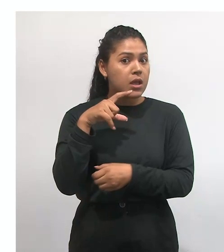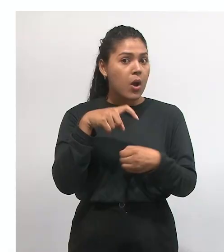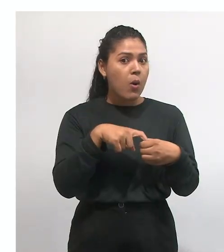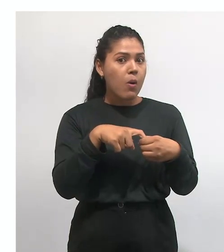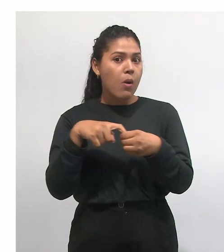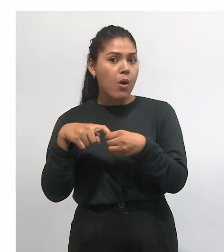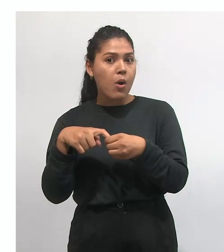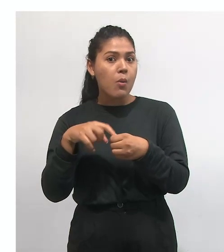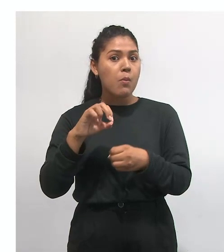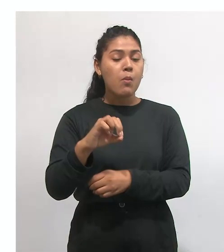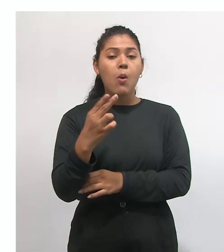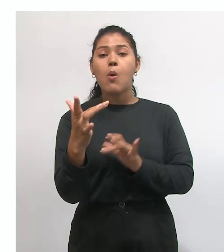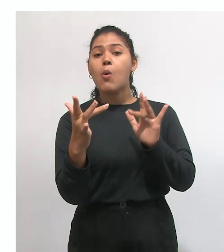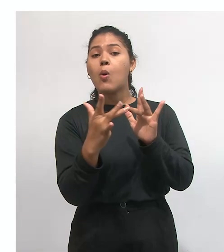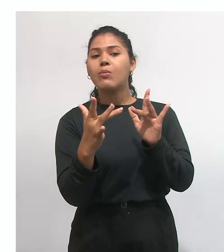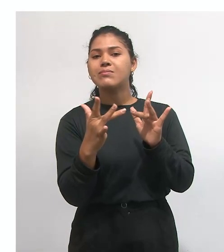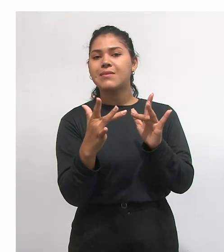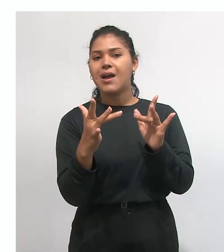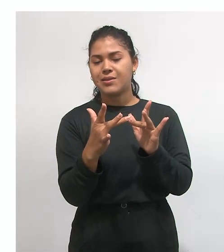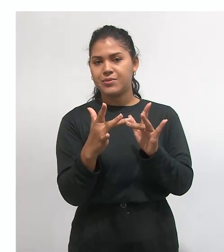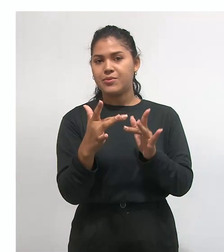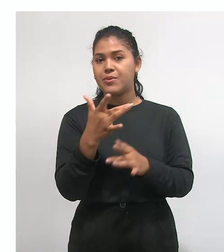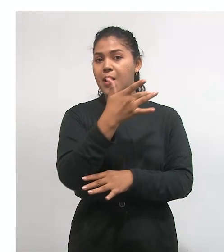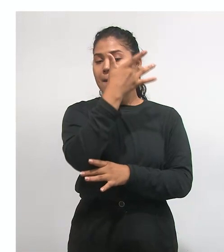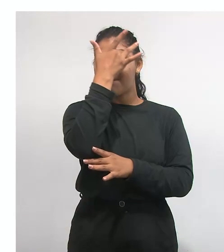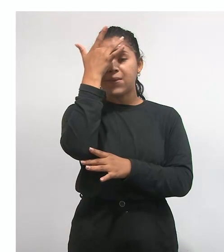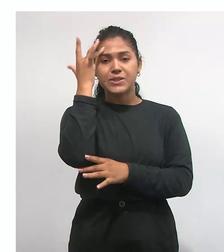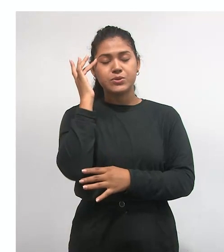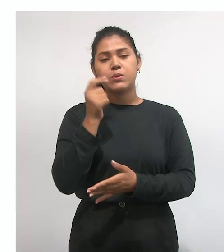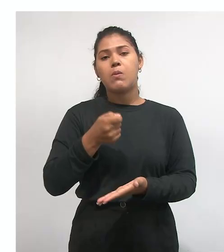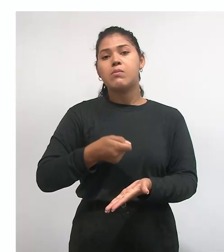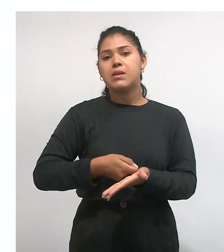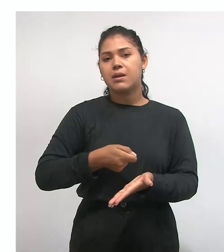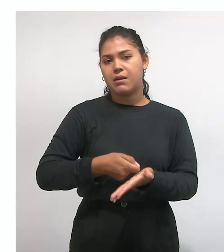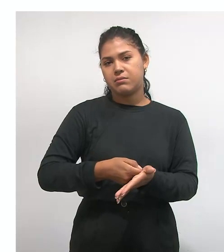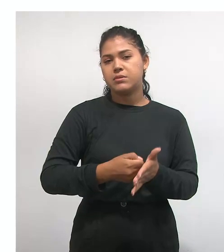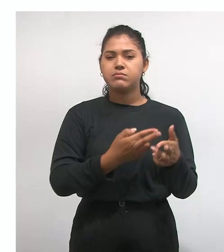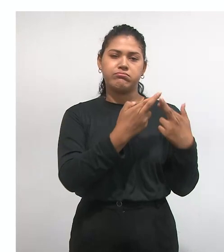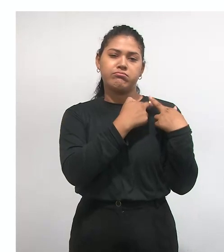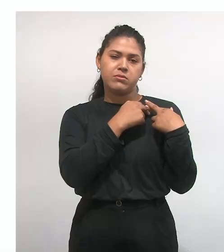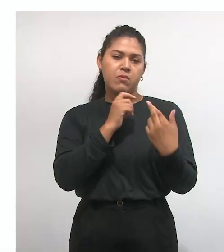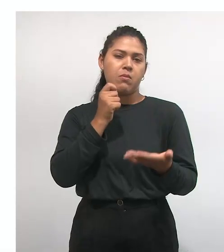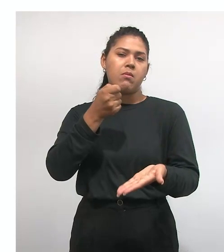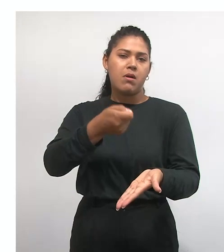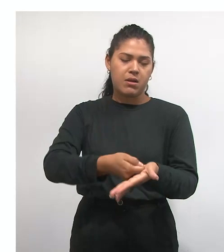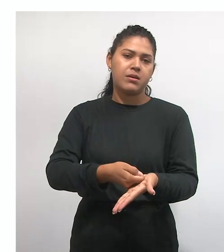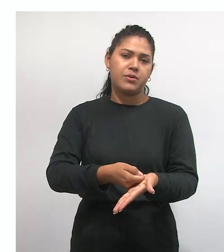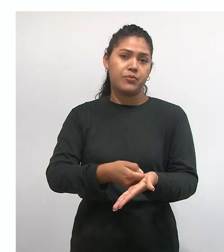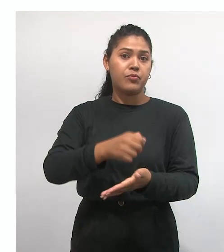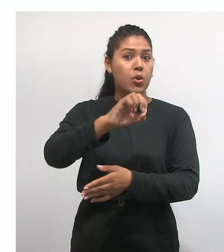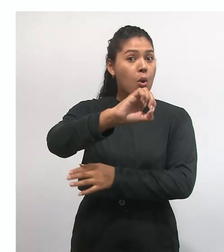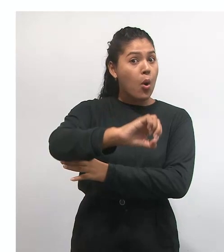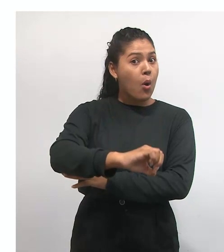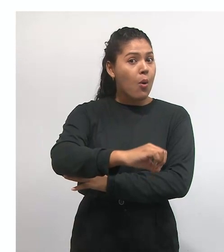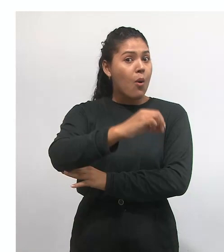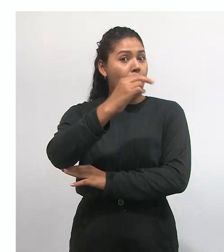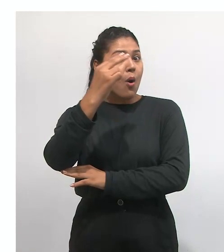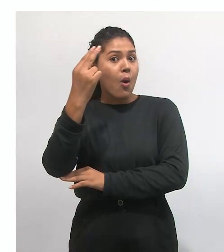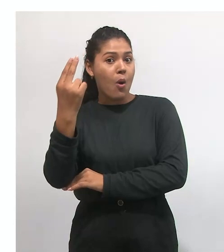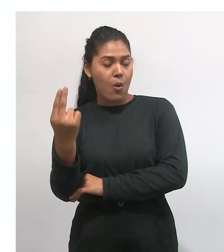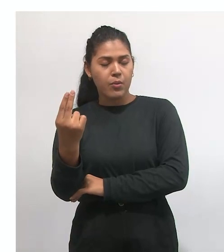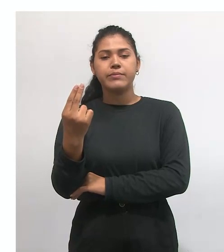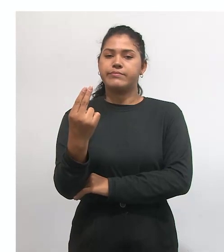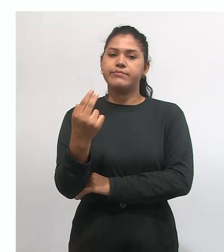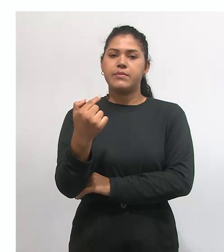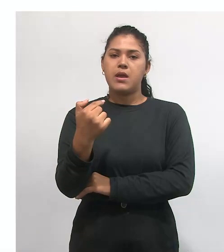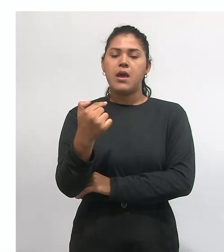da respectiva obrigação, excluindo-se a responsabilidade do contribuinte ou atribuindo a este, né,